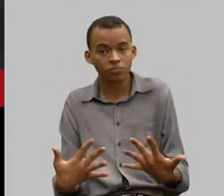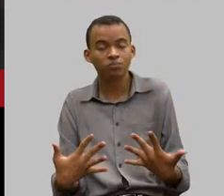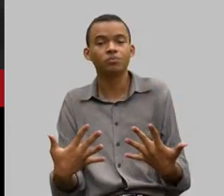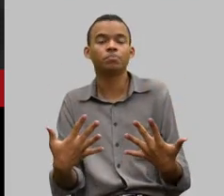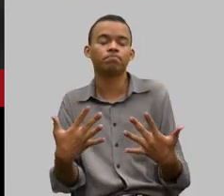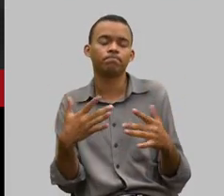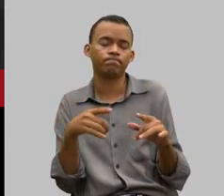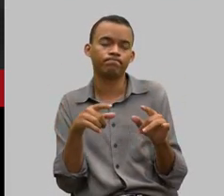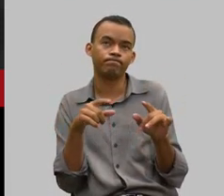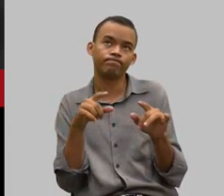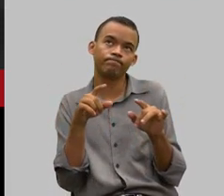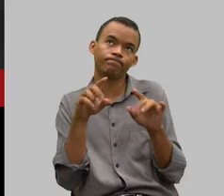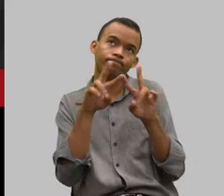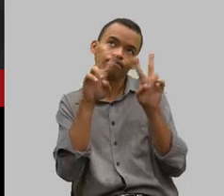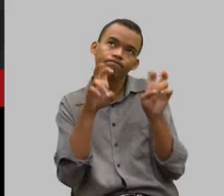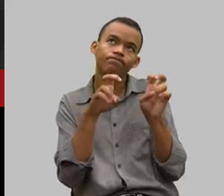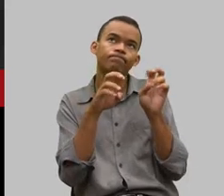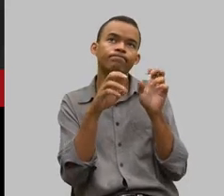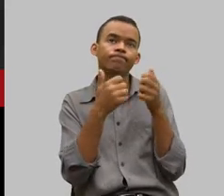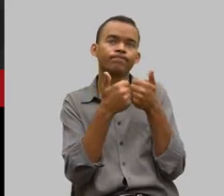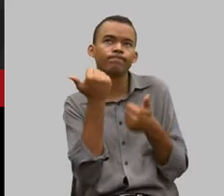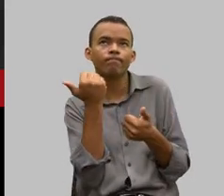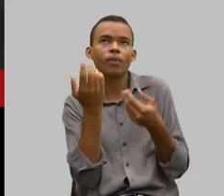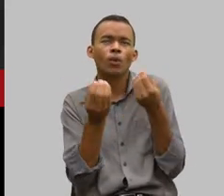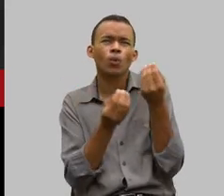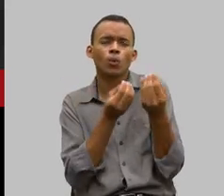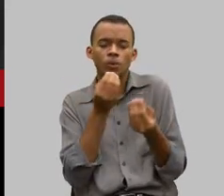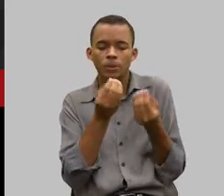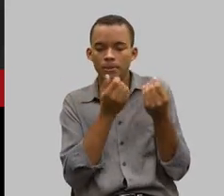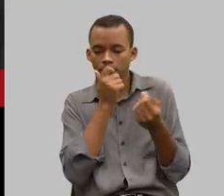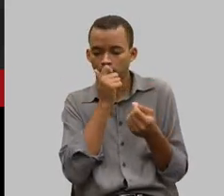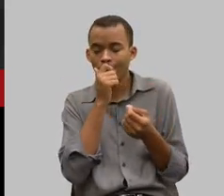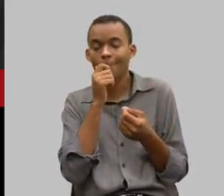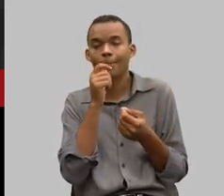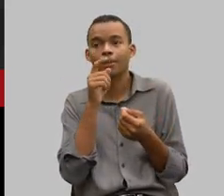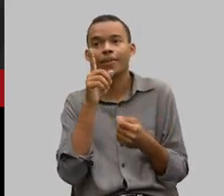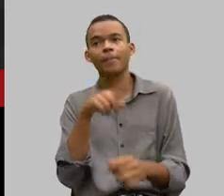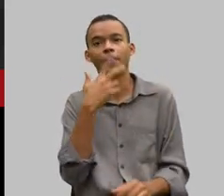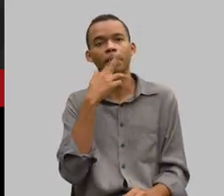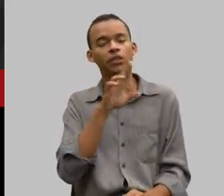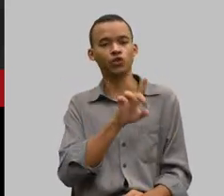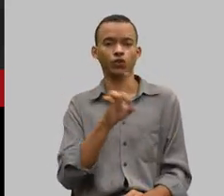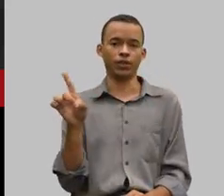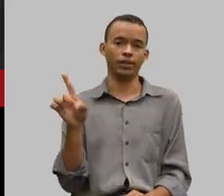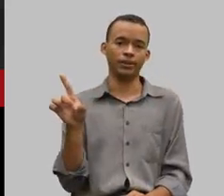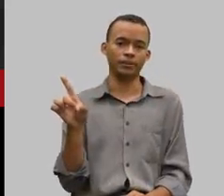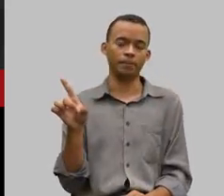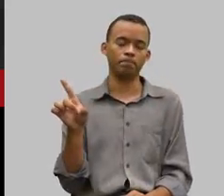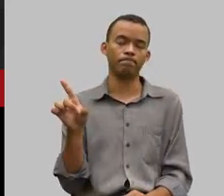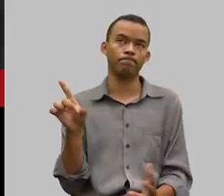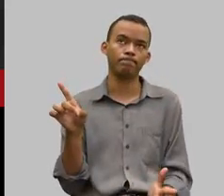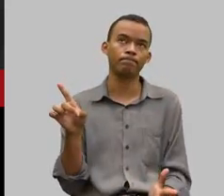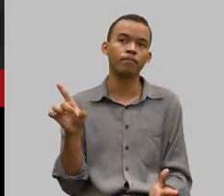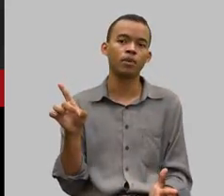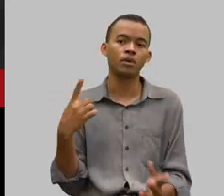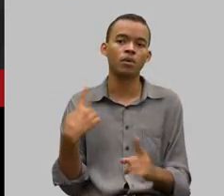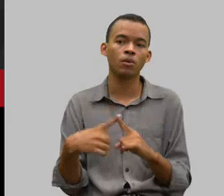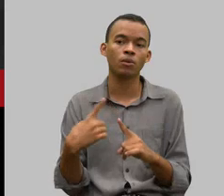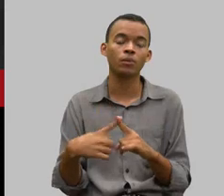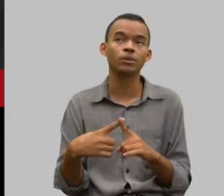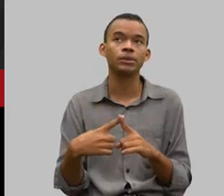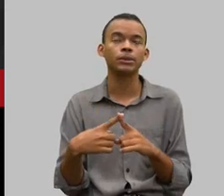eh eu não sei se eu poderia definir como uma pauta de direita porque eu não vejo a